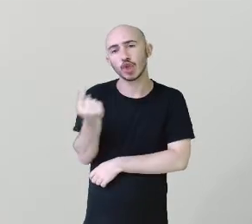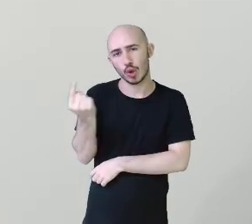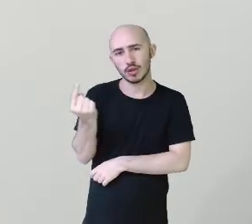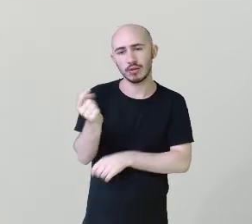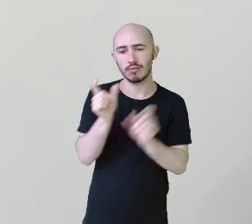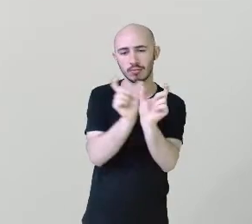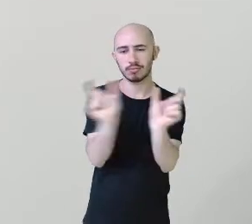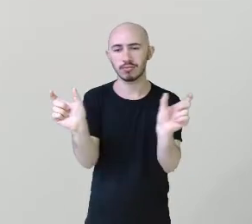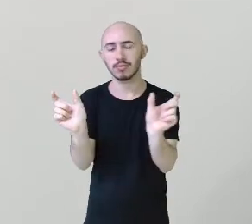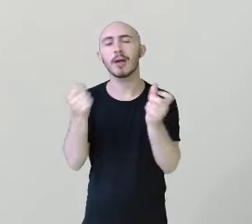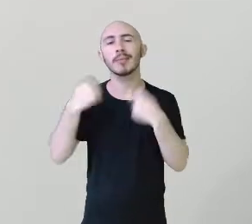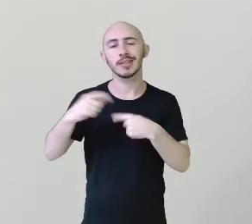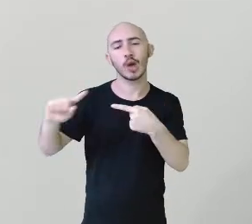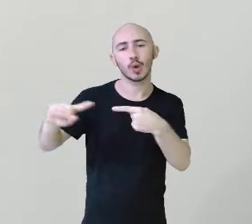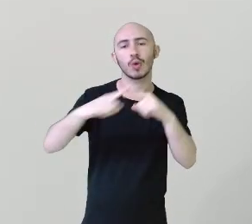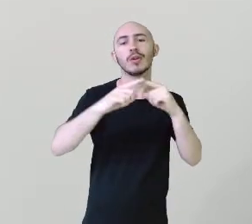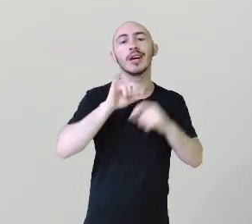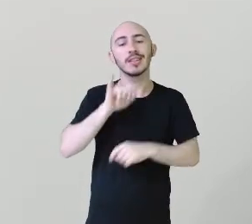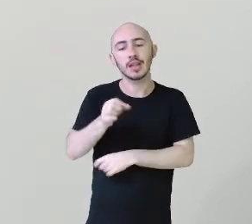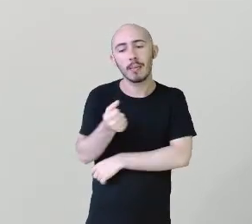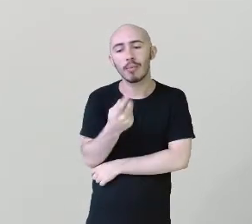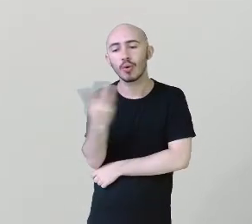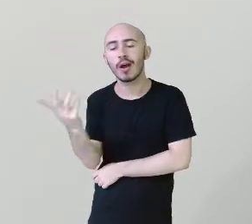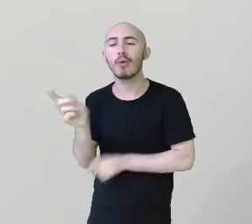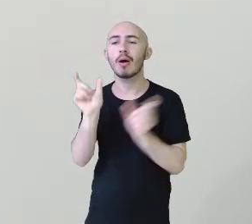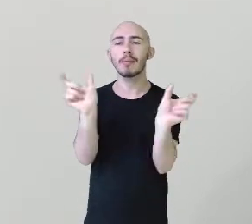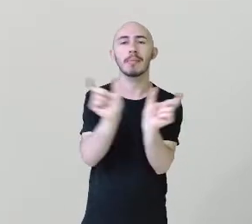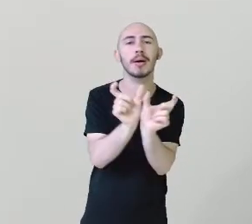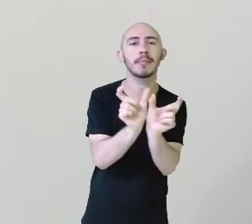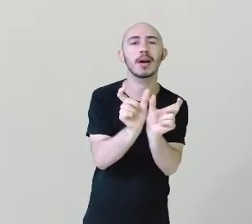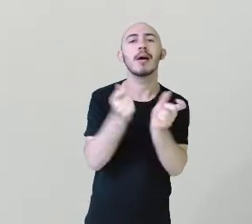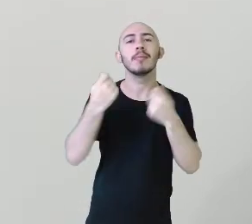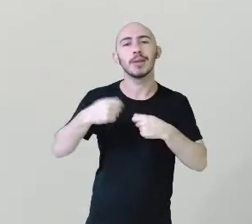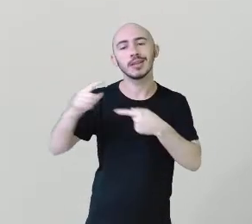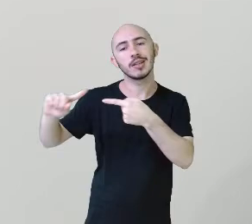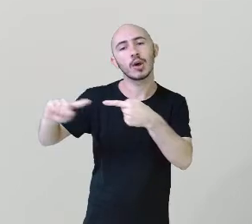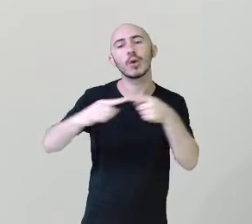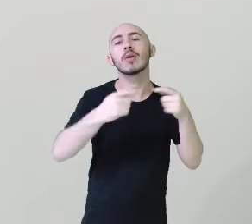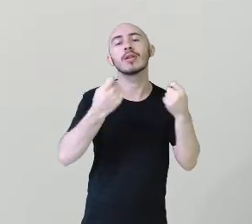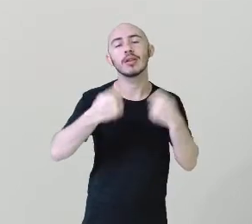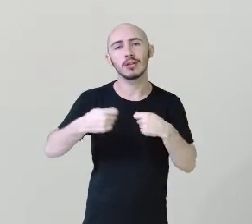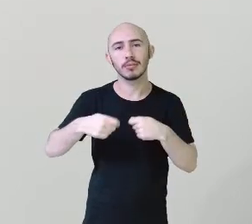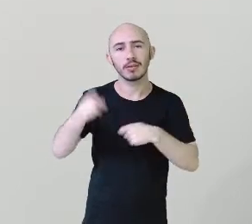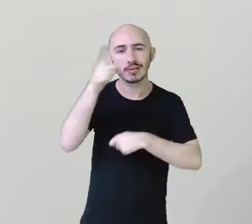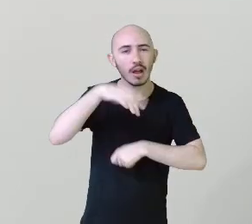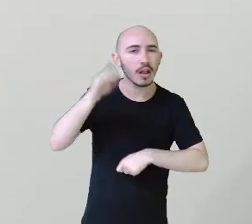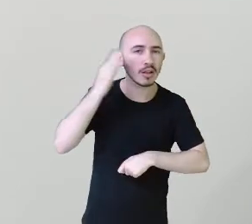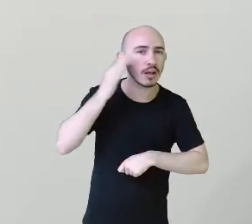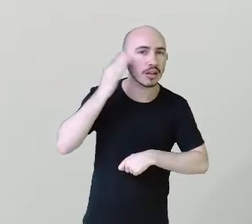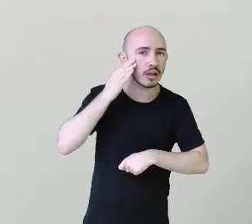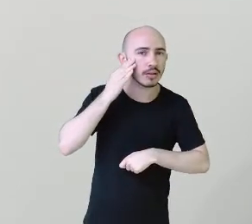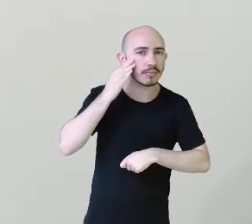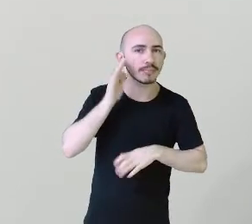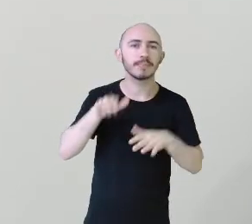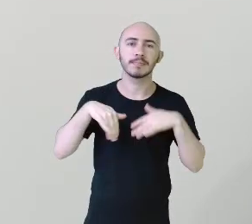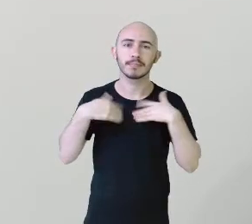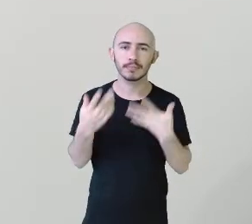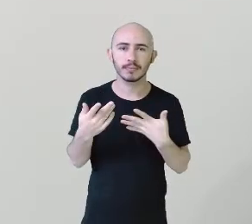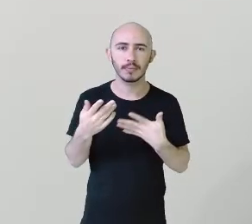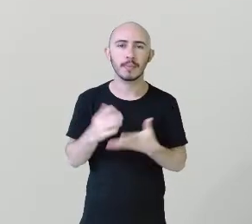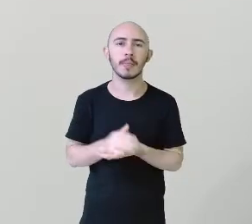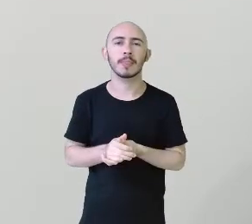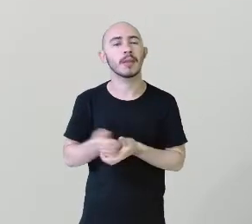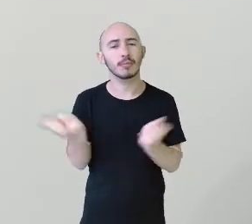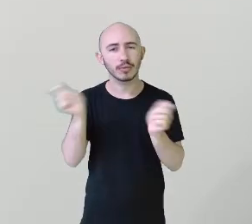está no plural, todos no plural. Acompanham também desta forma. Ficou claro? Vocês compreenderam? Deu para